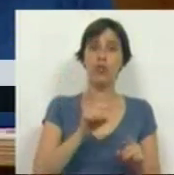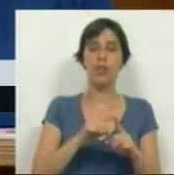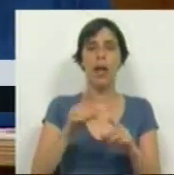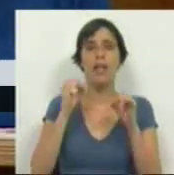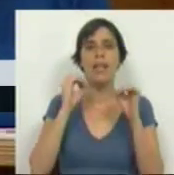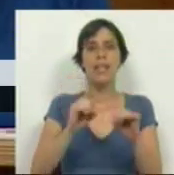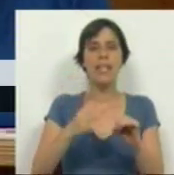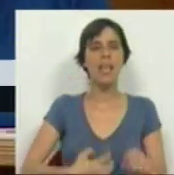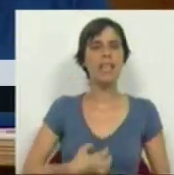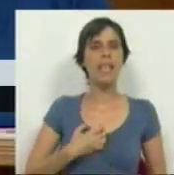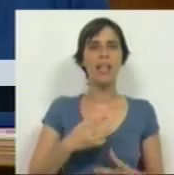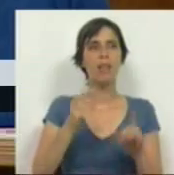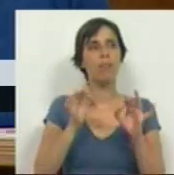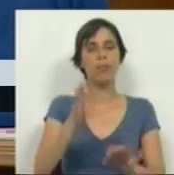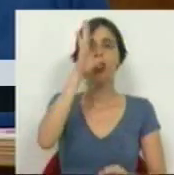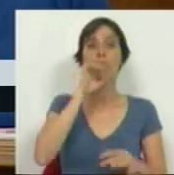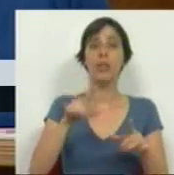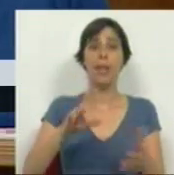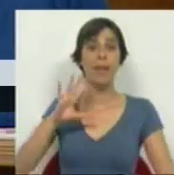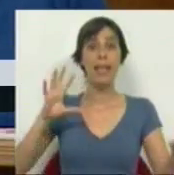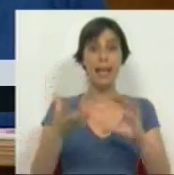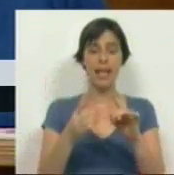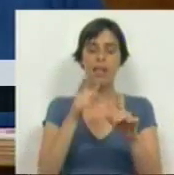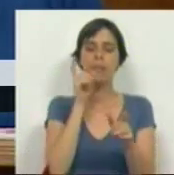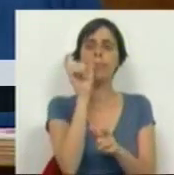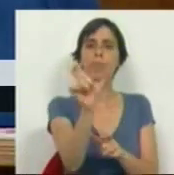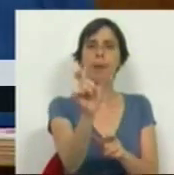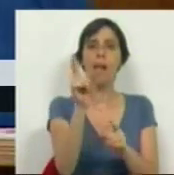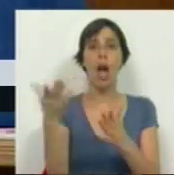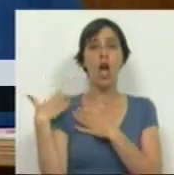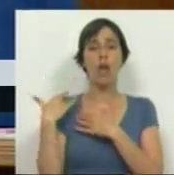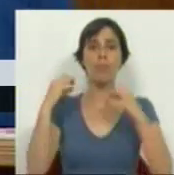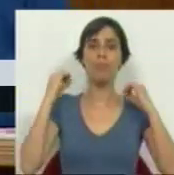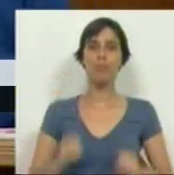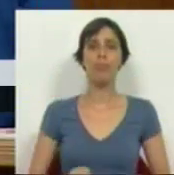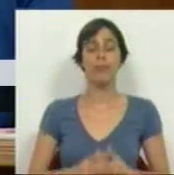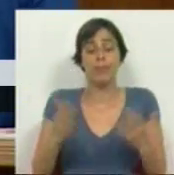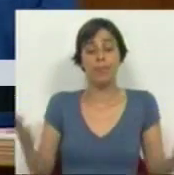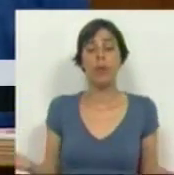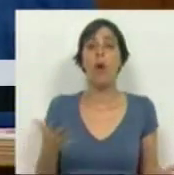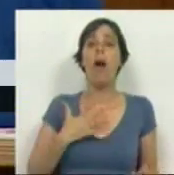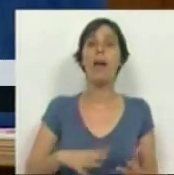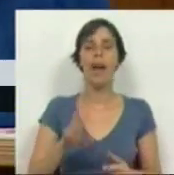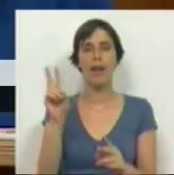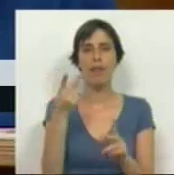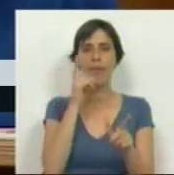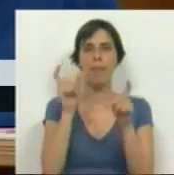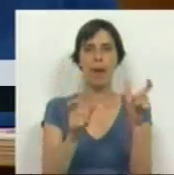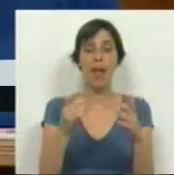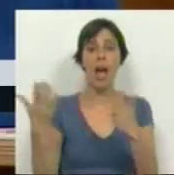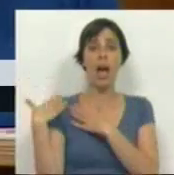com zero sentido de Estado. Esta crise resume-se numa palavra: irresponsabilidade. Ou, se quiserem, em duas